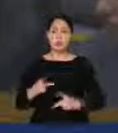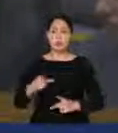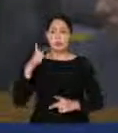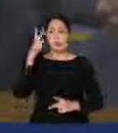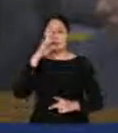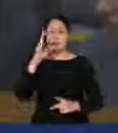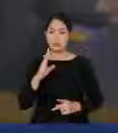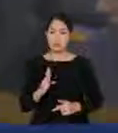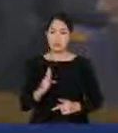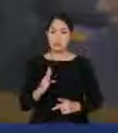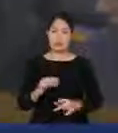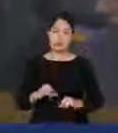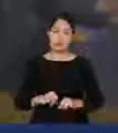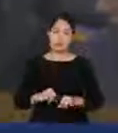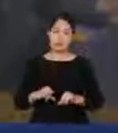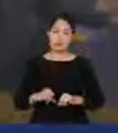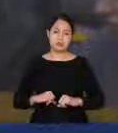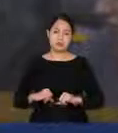brasileiro